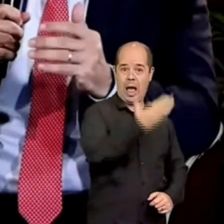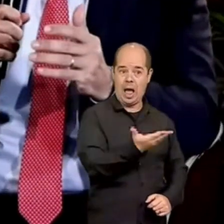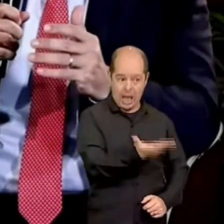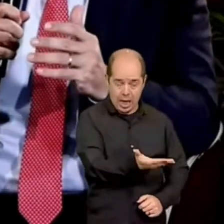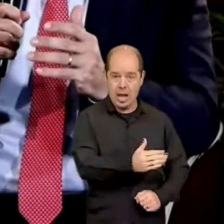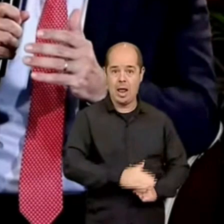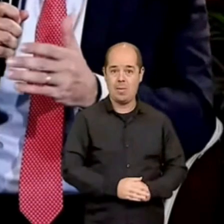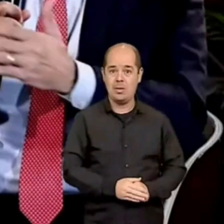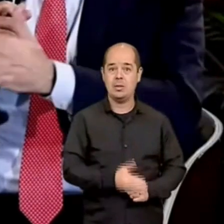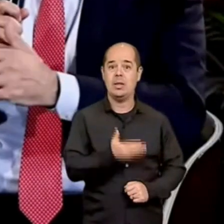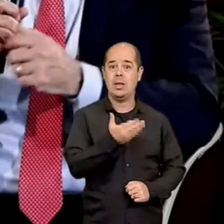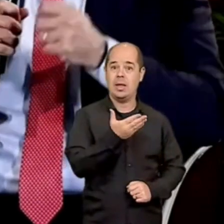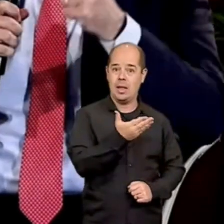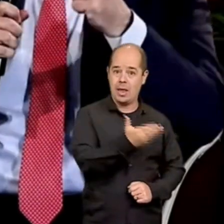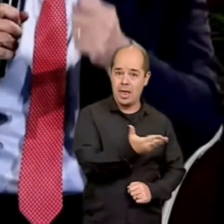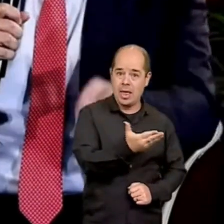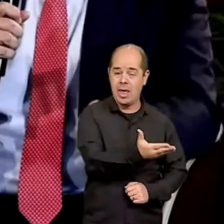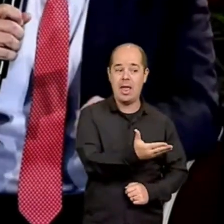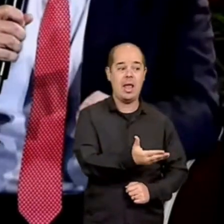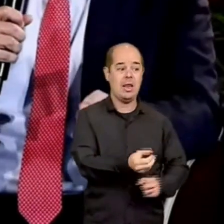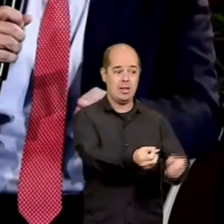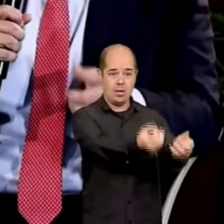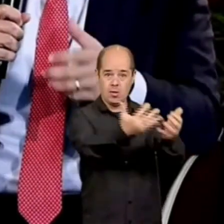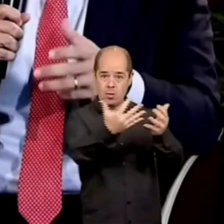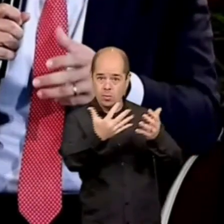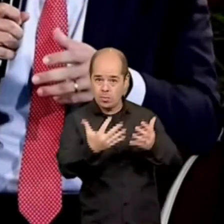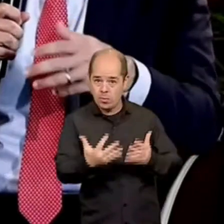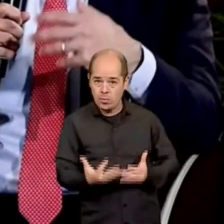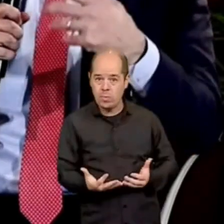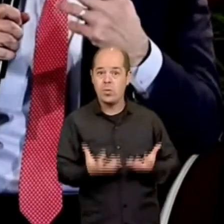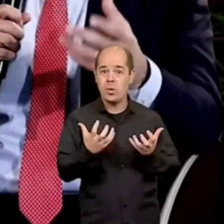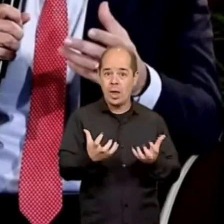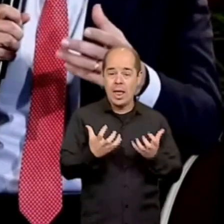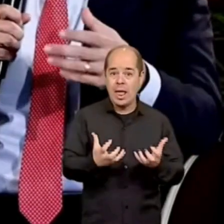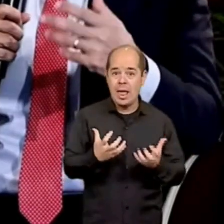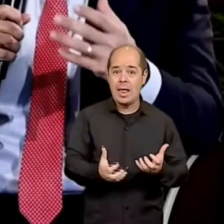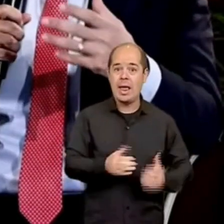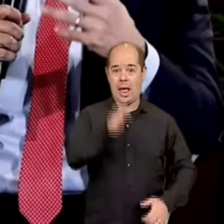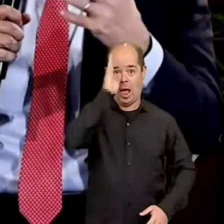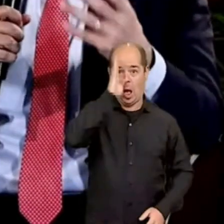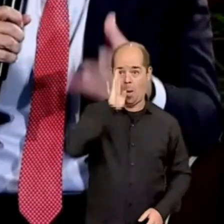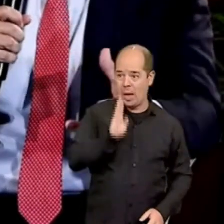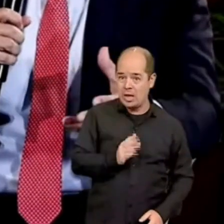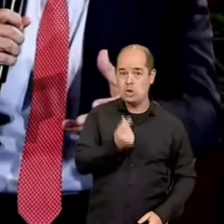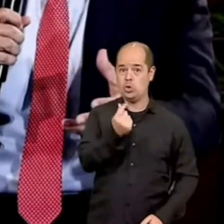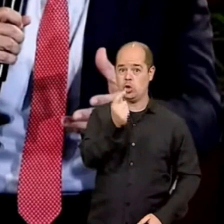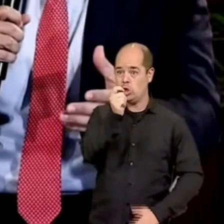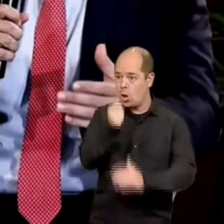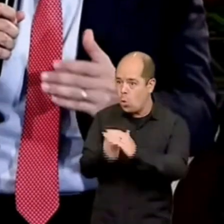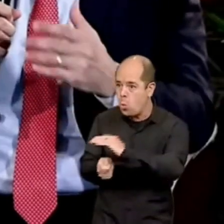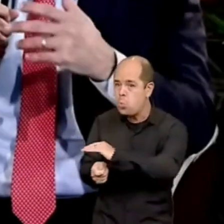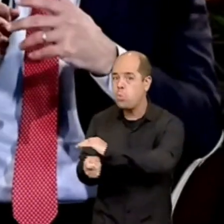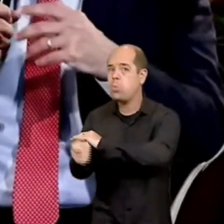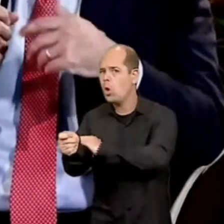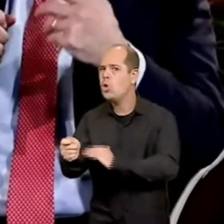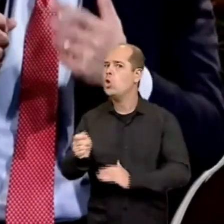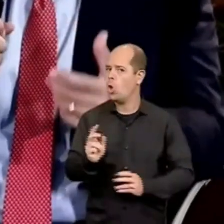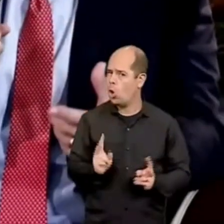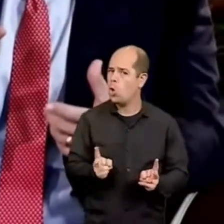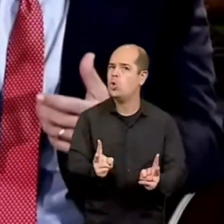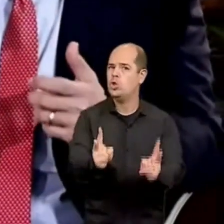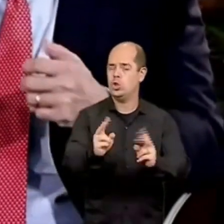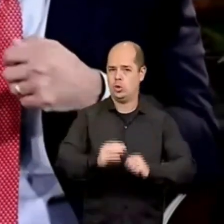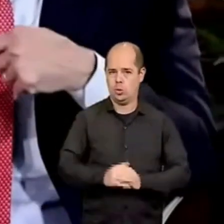continuar investindo no Brasil. O senhor sabe que fizeram um aporte grande de recursos para a exploração de minerais críticos e